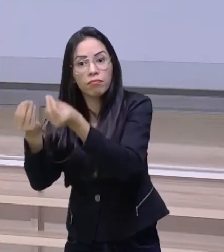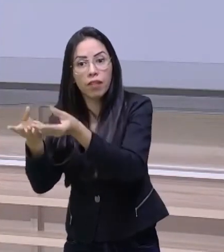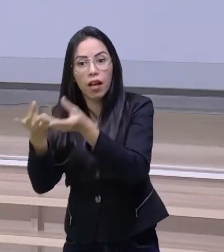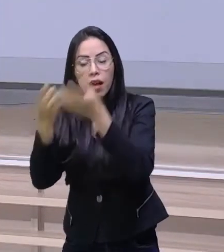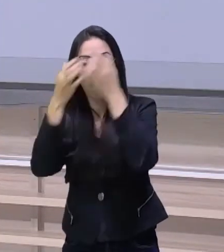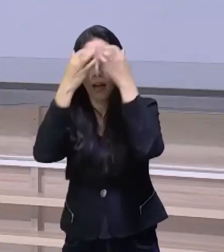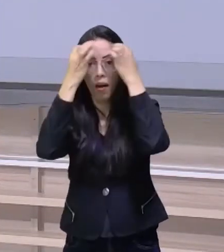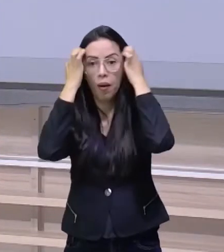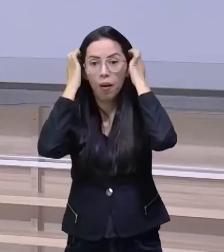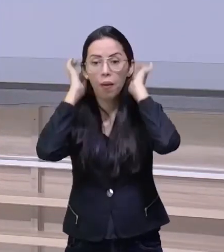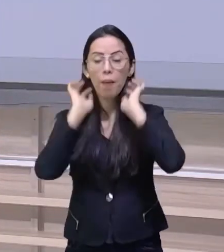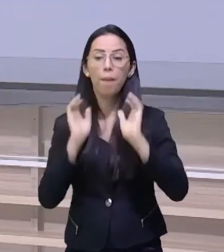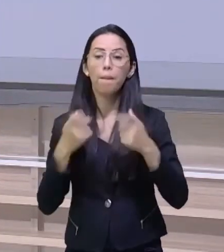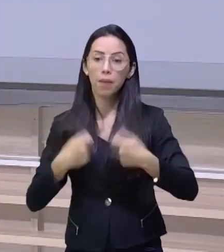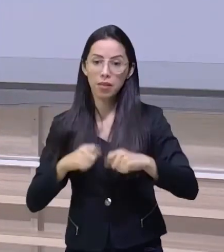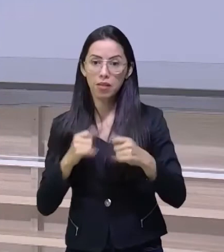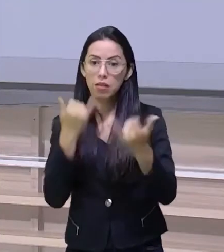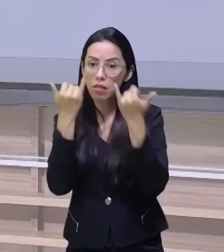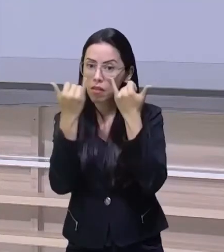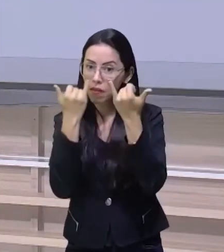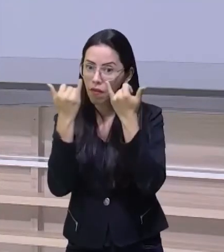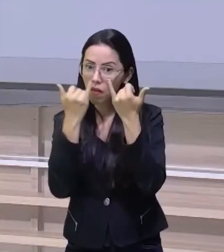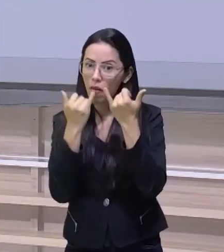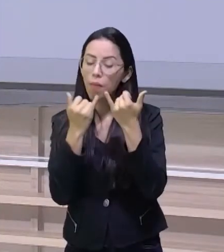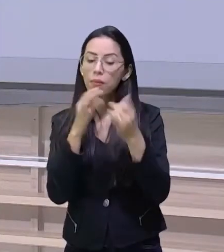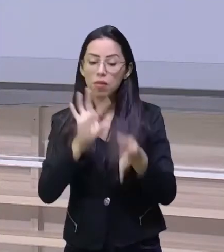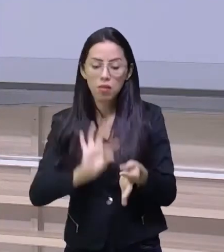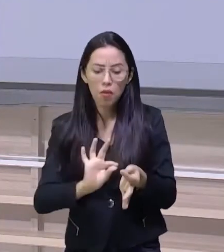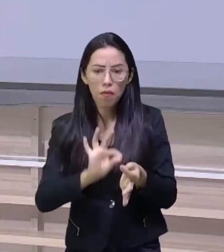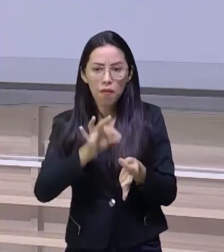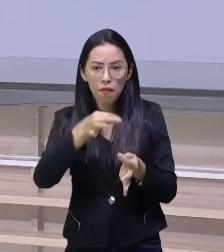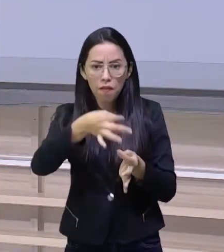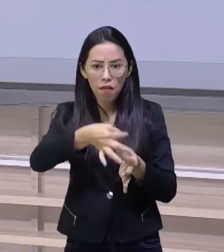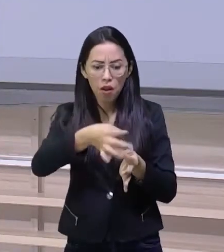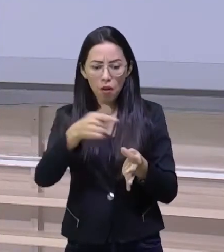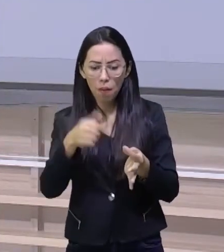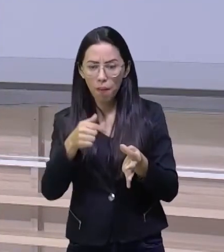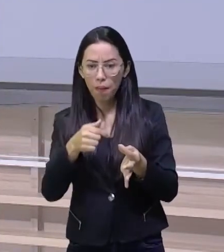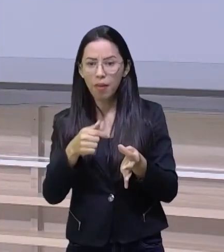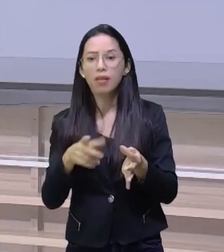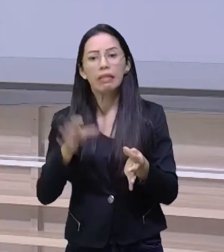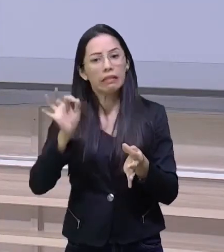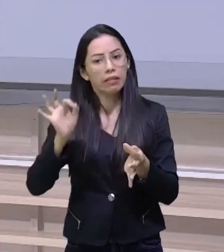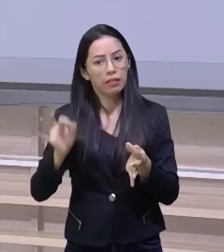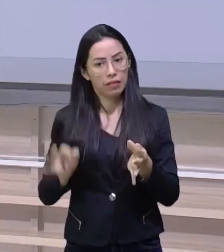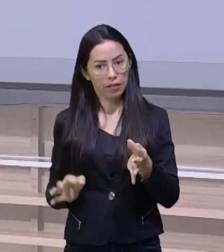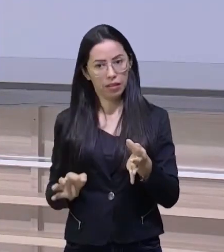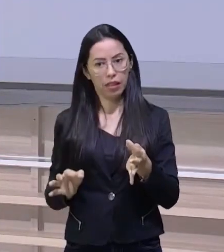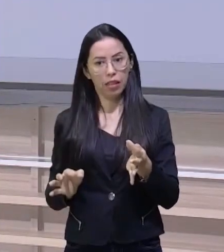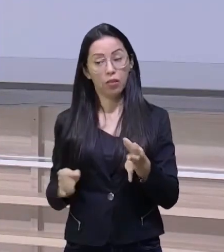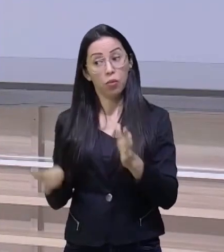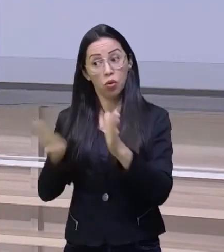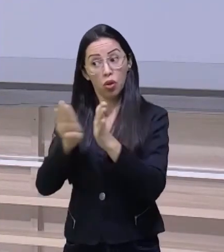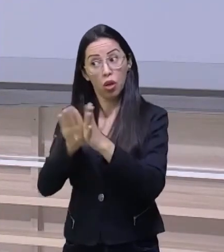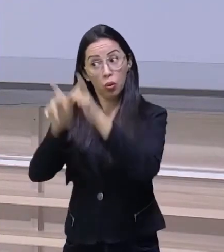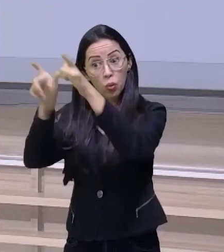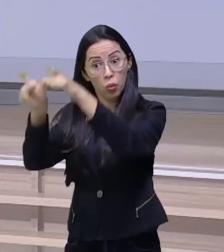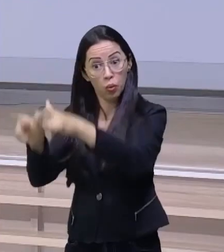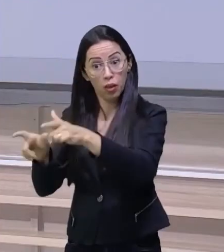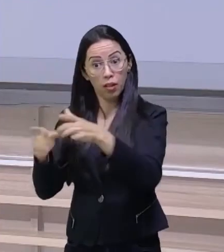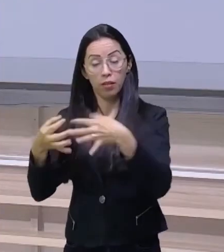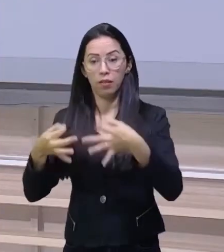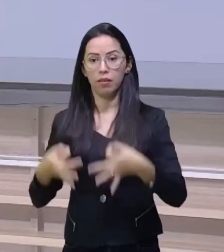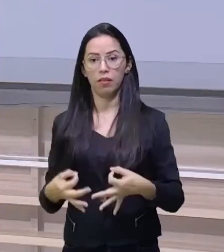as informações no envelope, certinho, para poder chegar no seu destino. Vamos ver como é que funciona